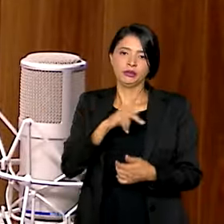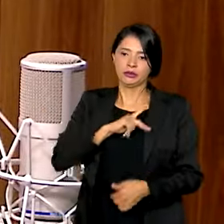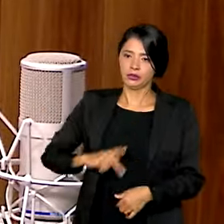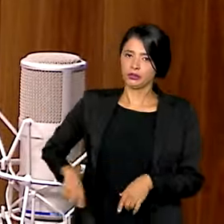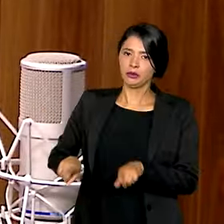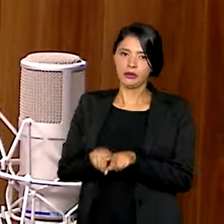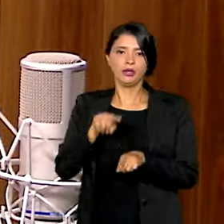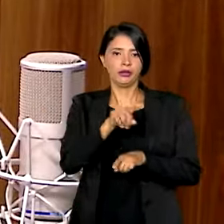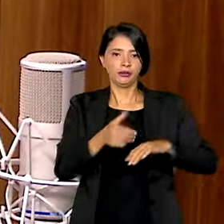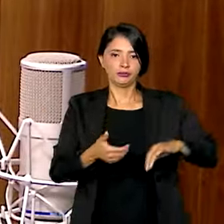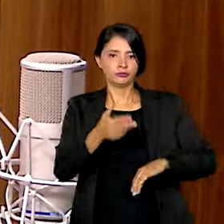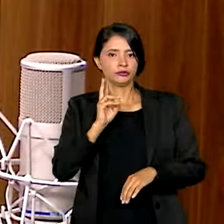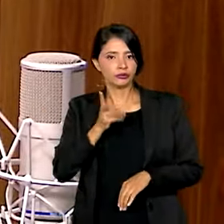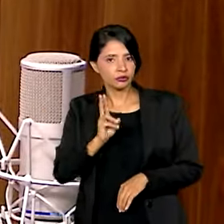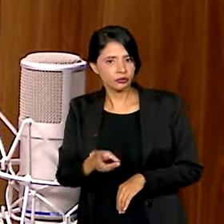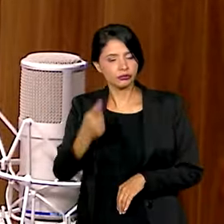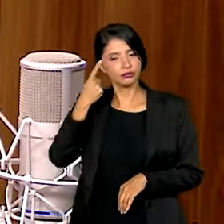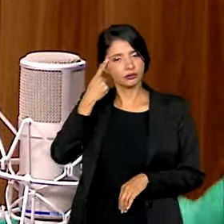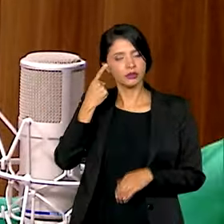né? Então, agora,